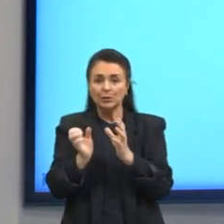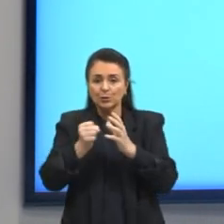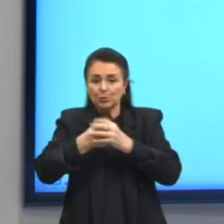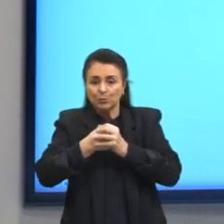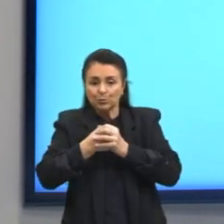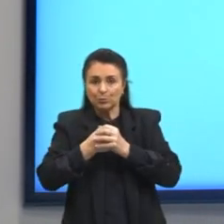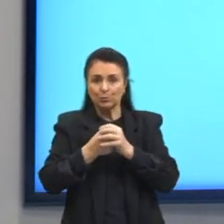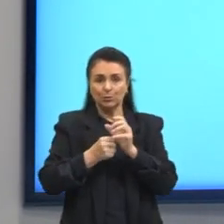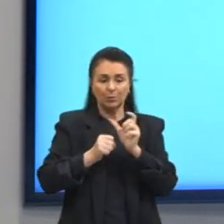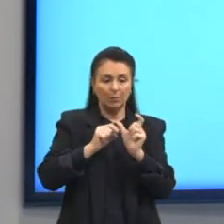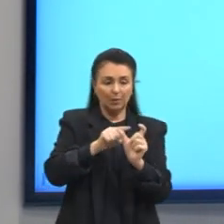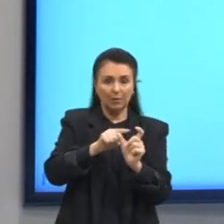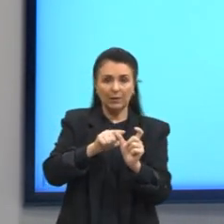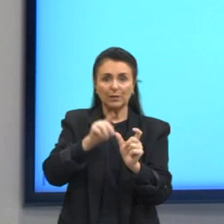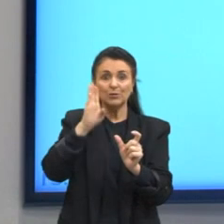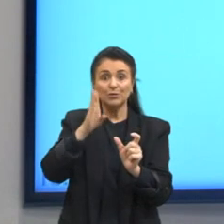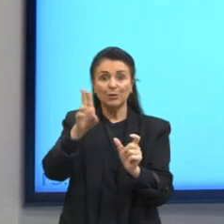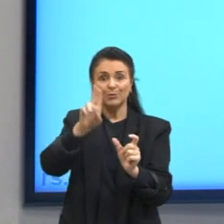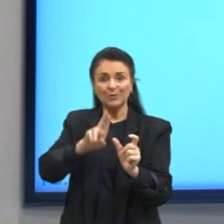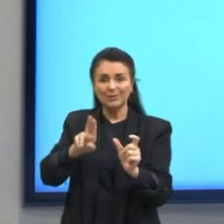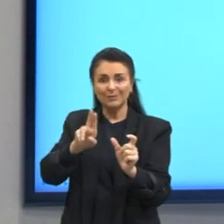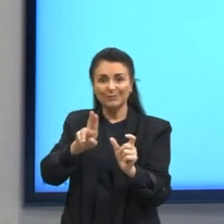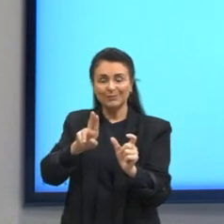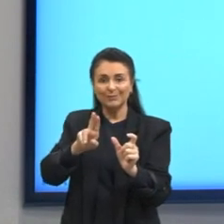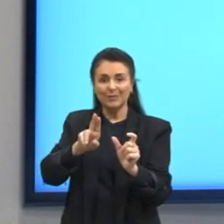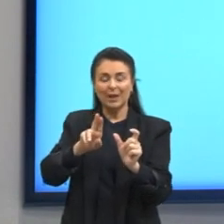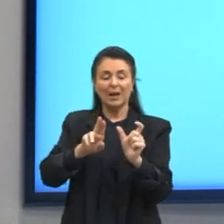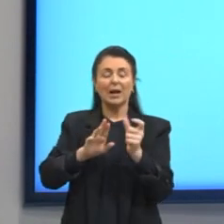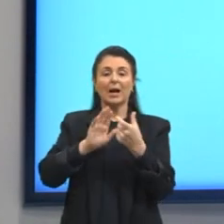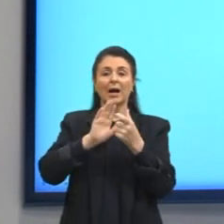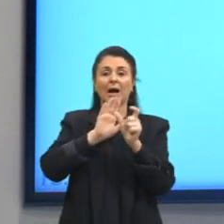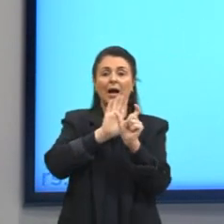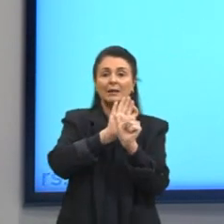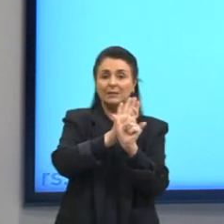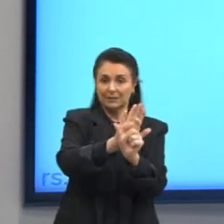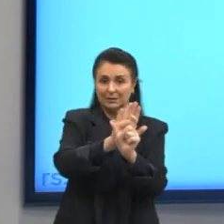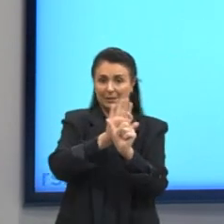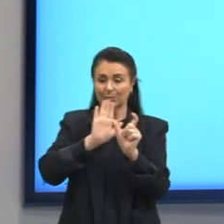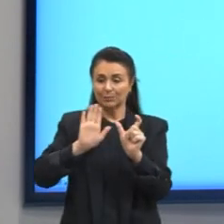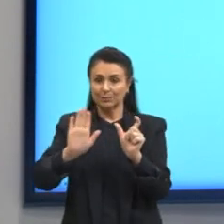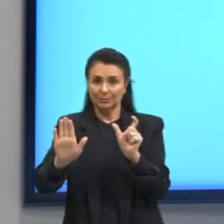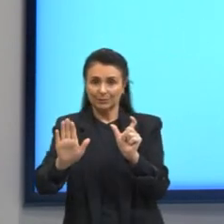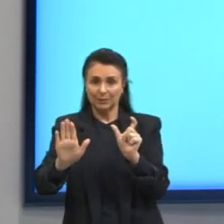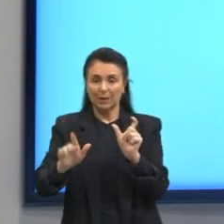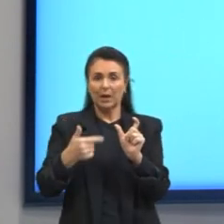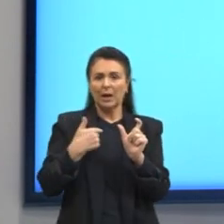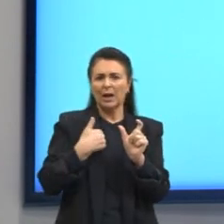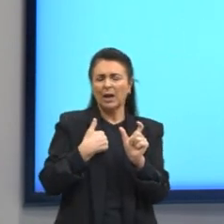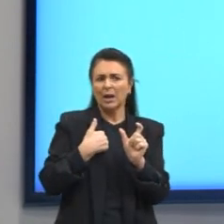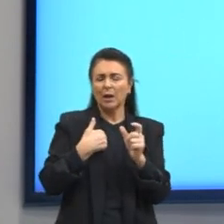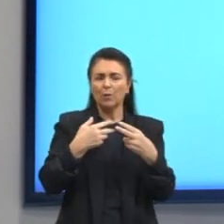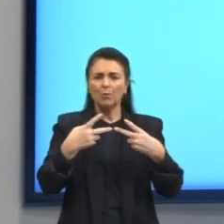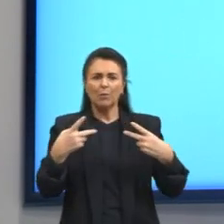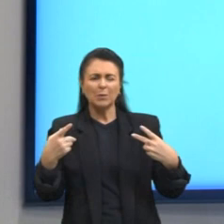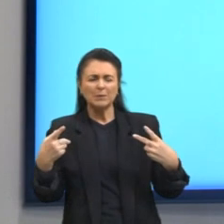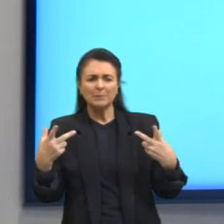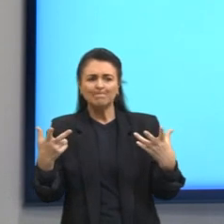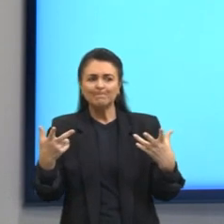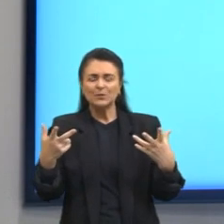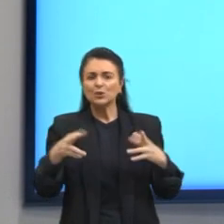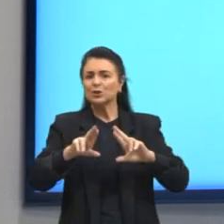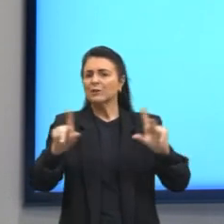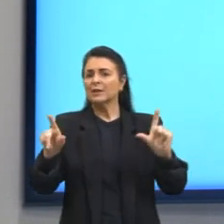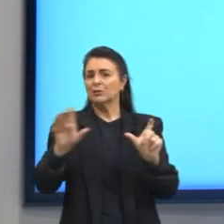foi usada antes dizendo-me é uma figura de linguagem que pode ser considerada um caso particular da